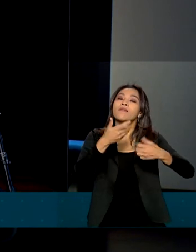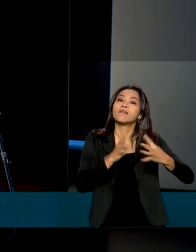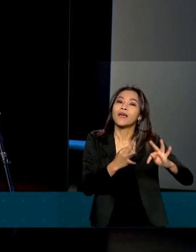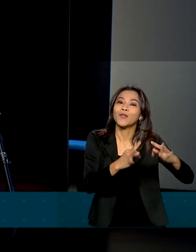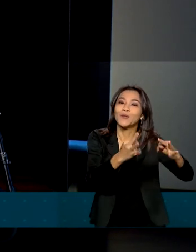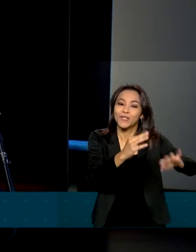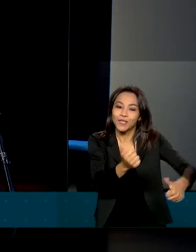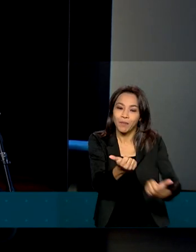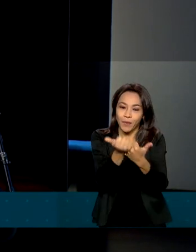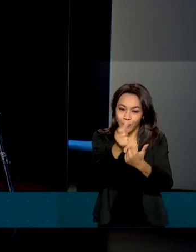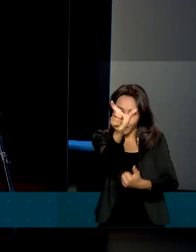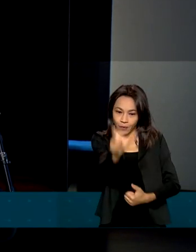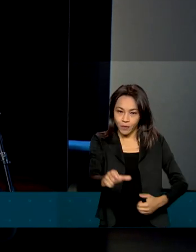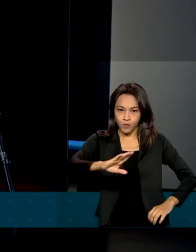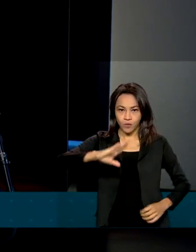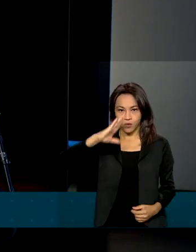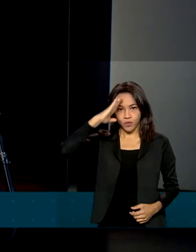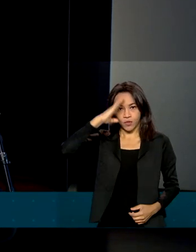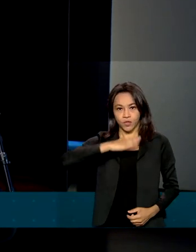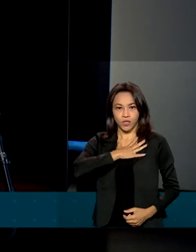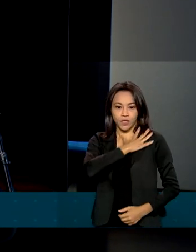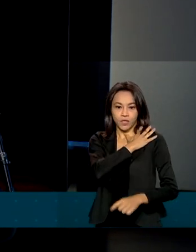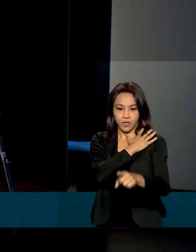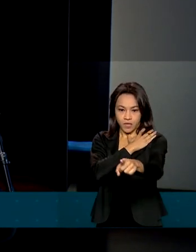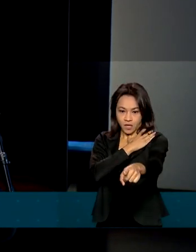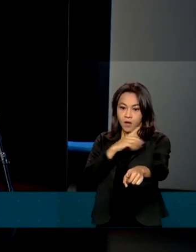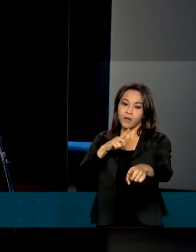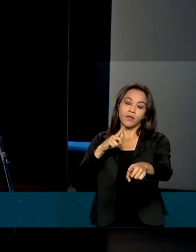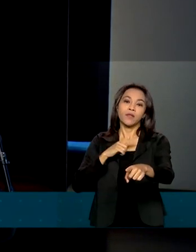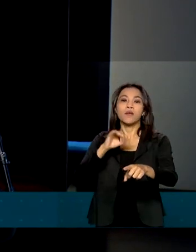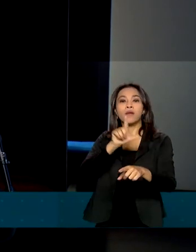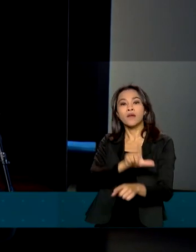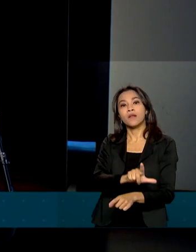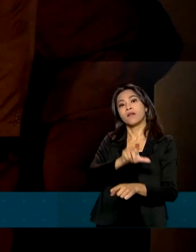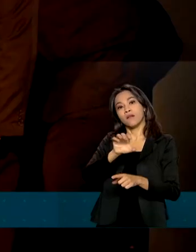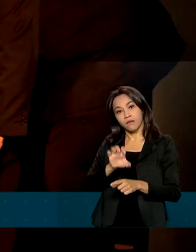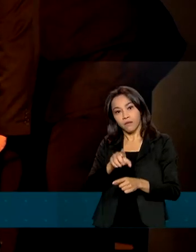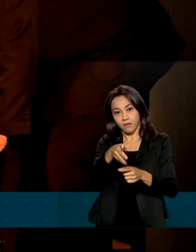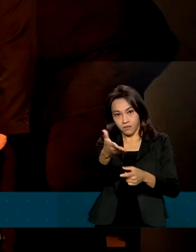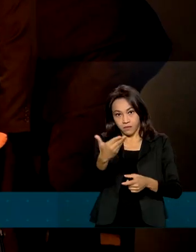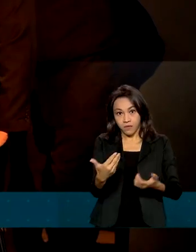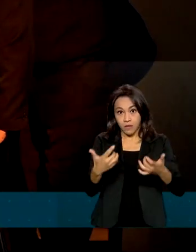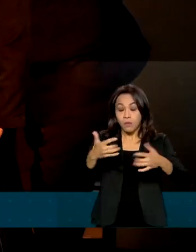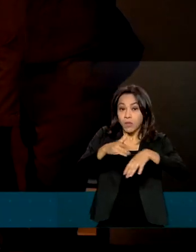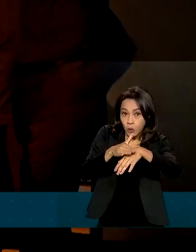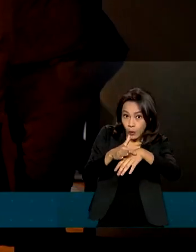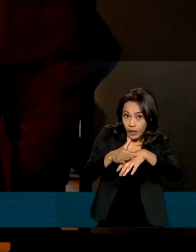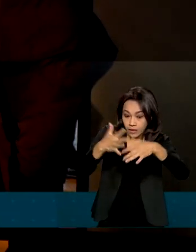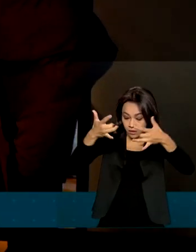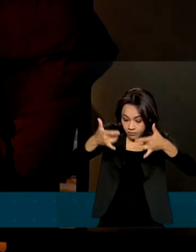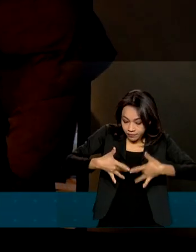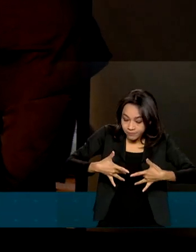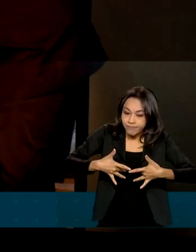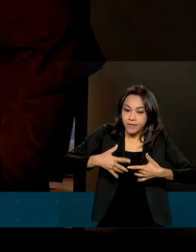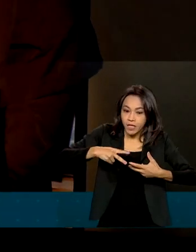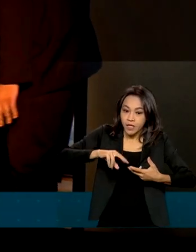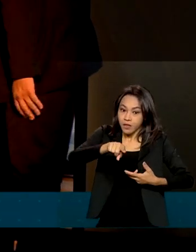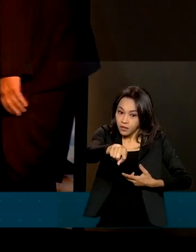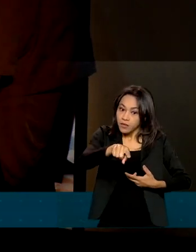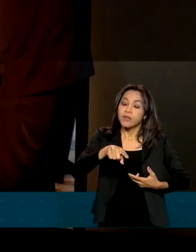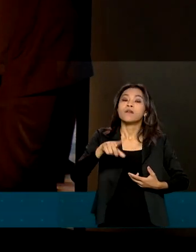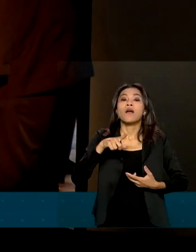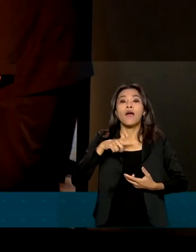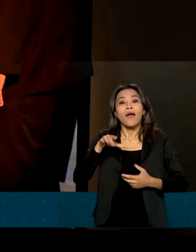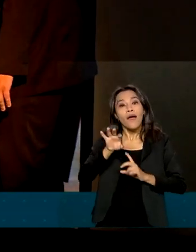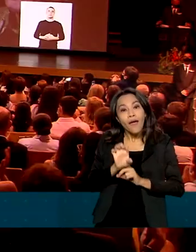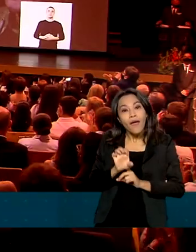general de exército Eduardo Vilas Boas, que sofre de esclerose lateral amiotrófica, doença rara neurodegenerativa, conhecida pela